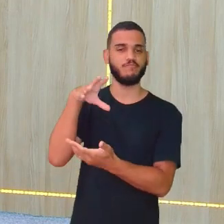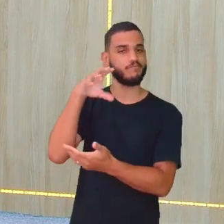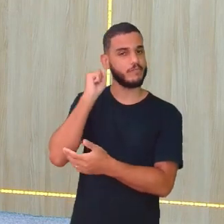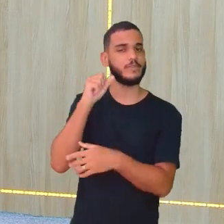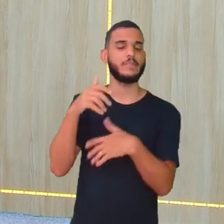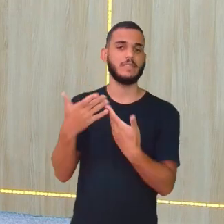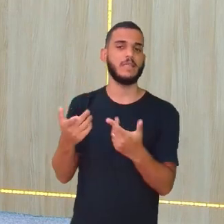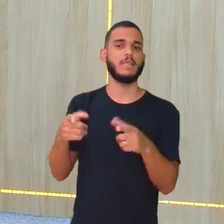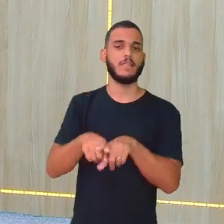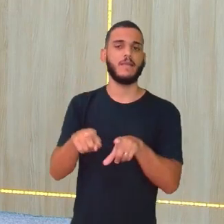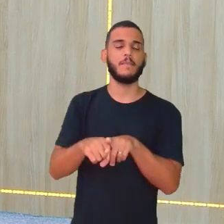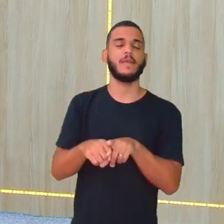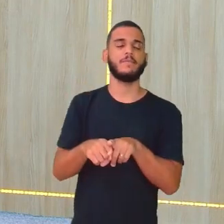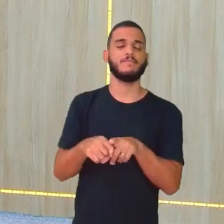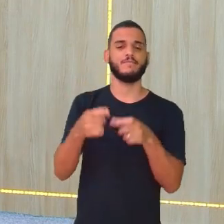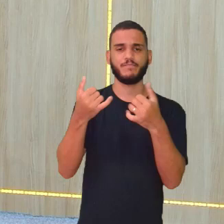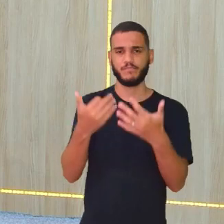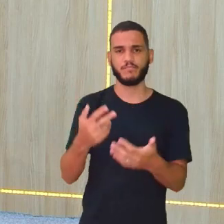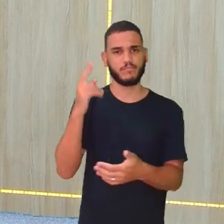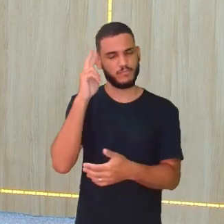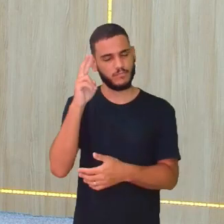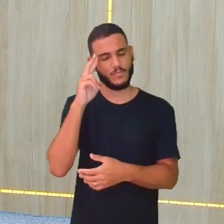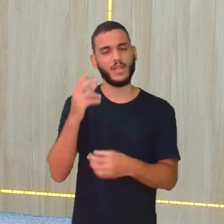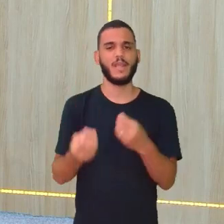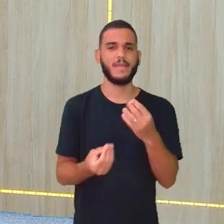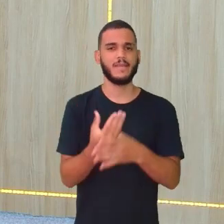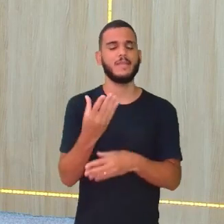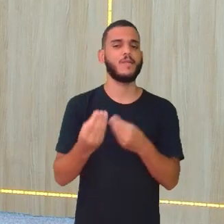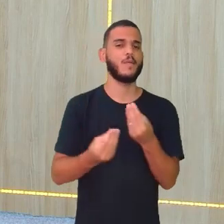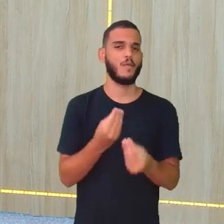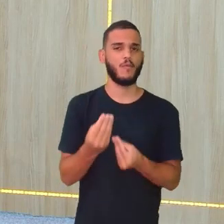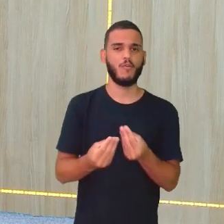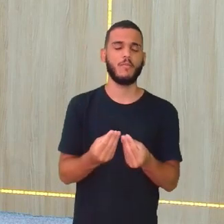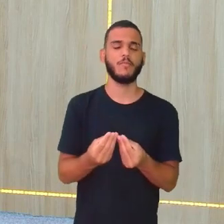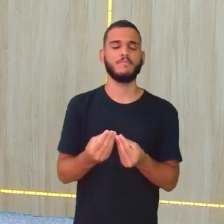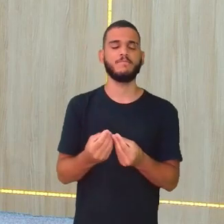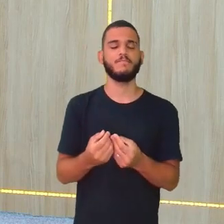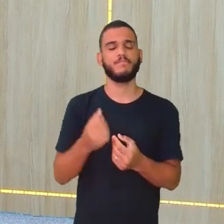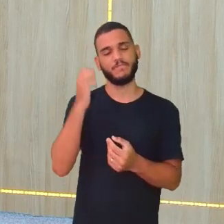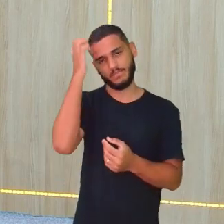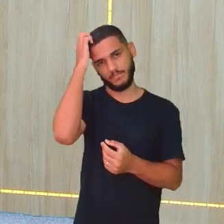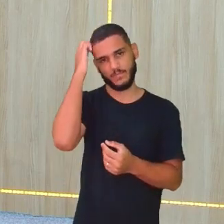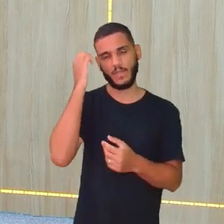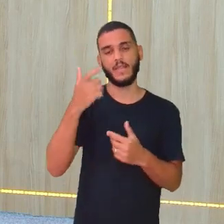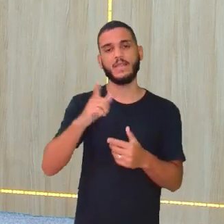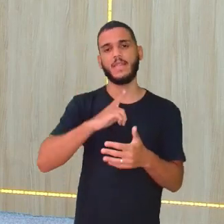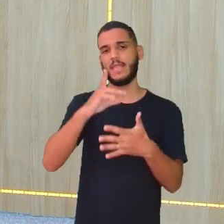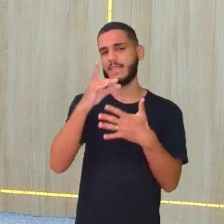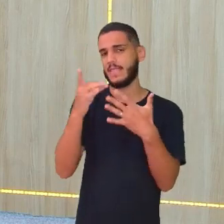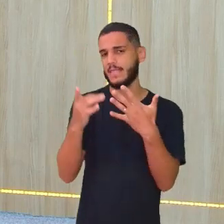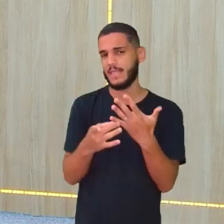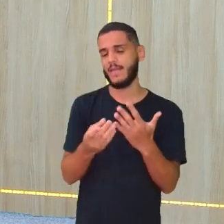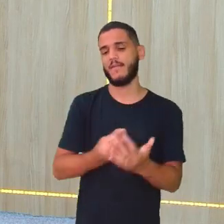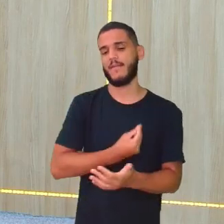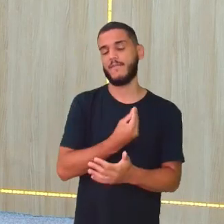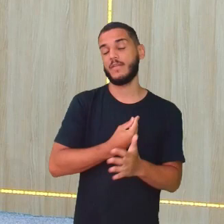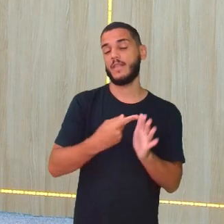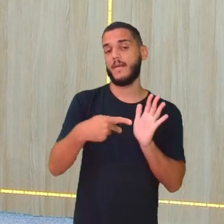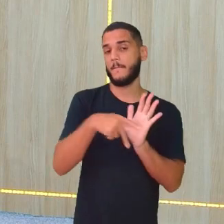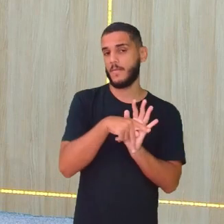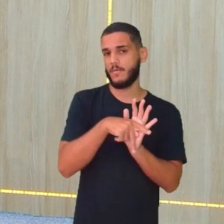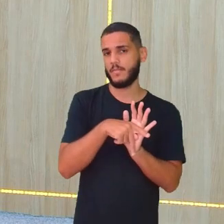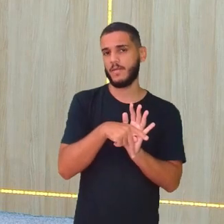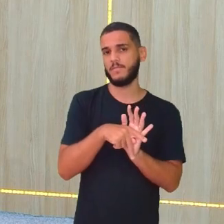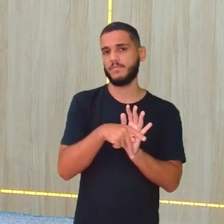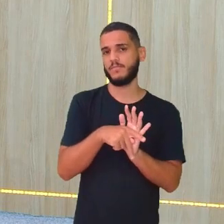contou a história para ela dar o ok. E tem histórias que são construídas de lá para cá, né? Então, por exemplo, tem muitos detalhes da vida pessoal